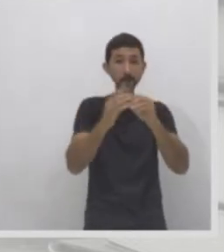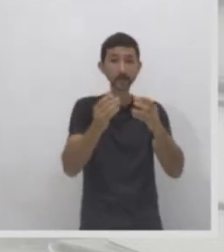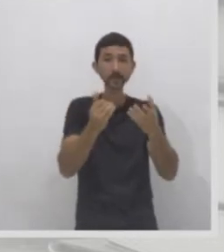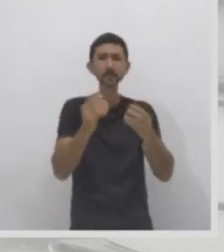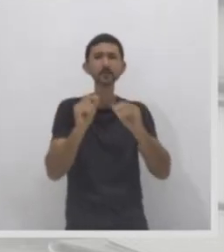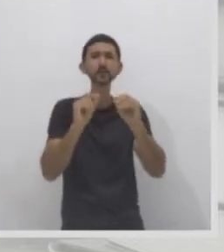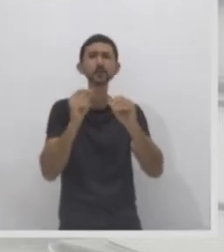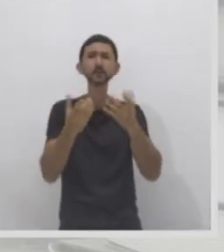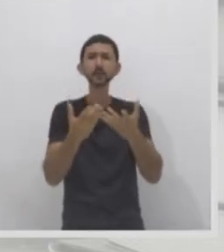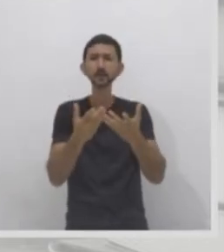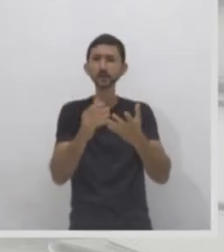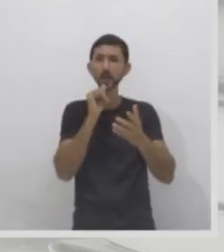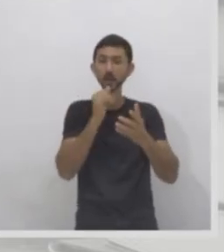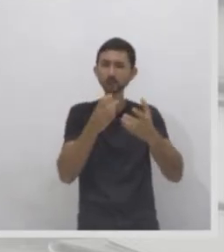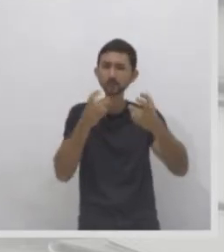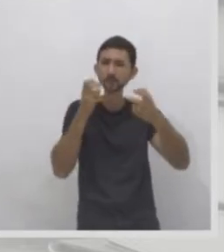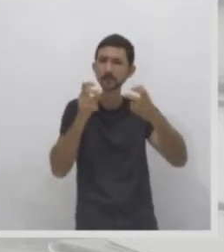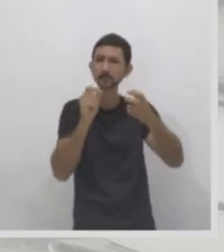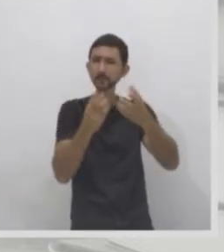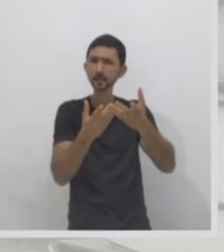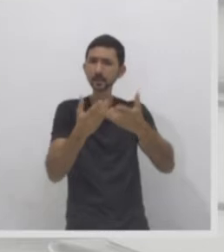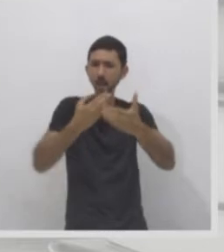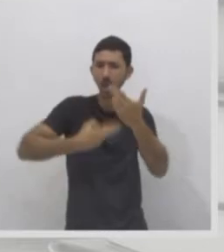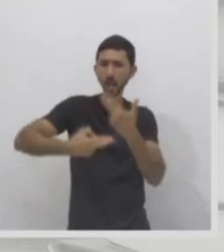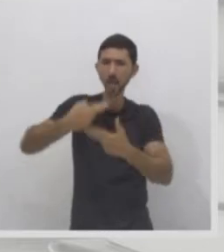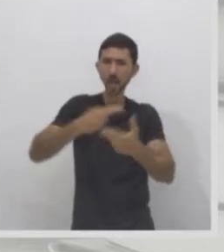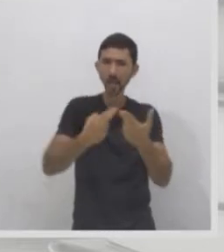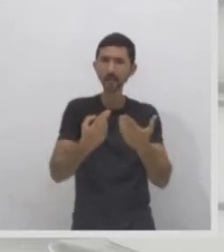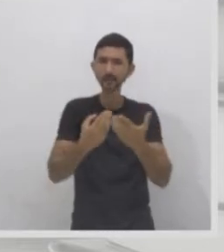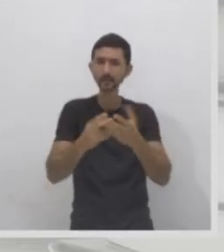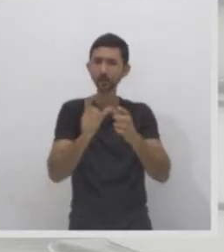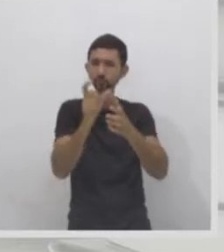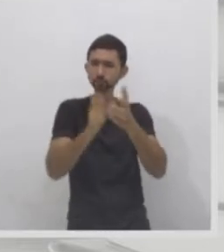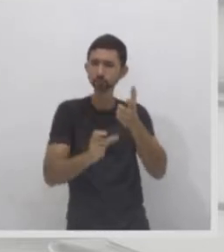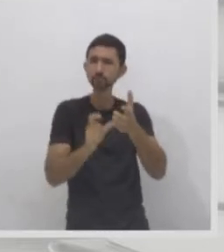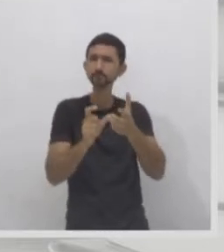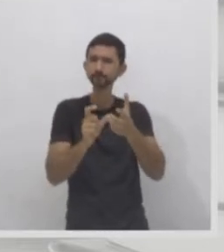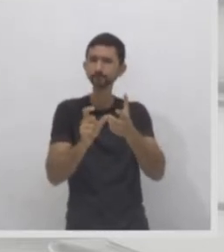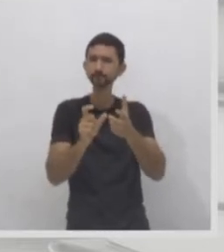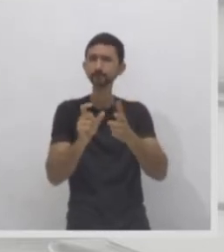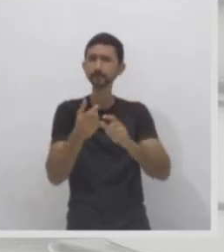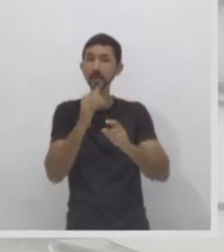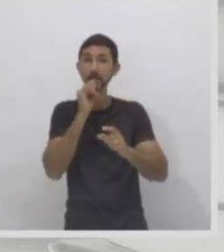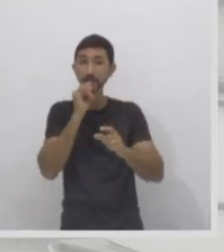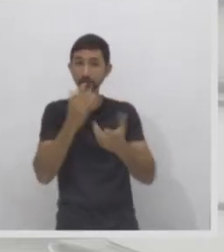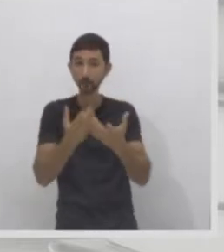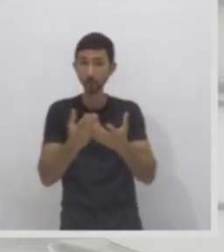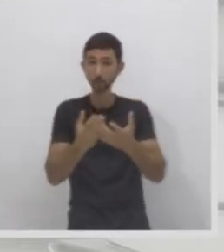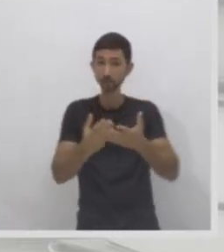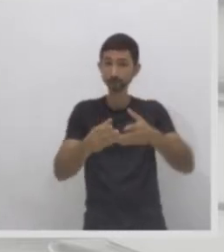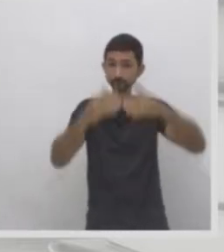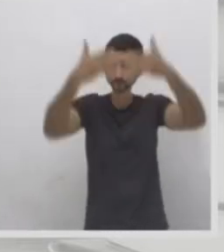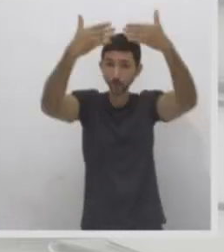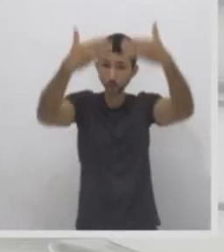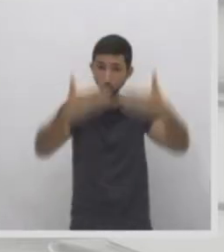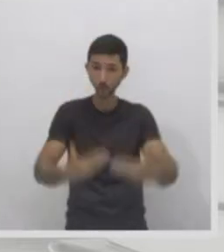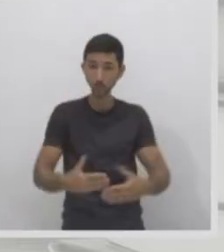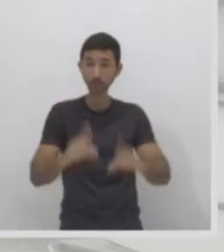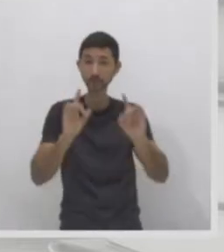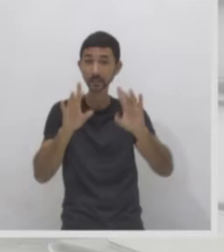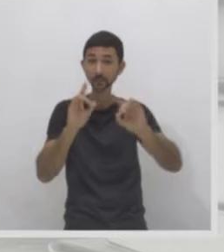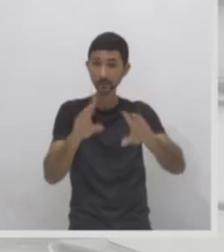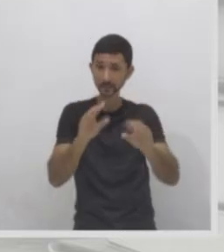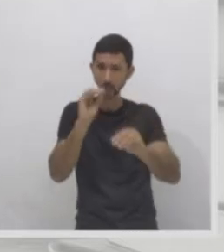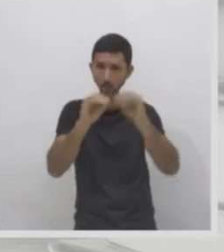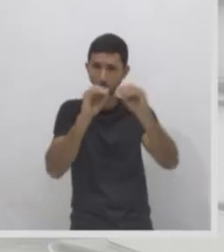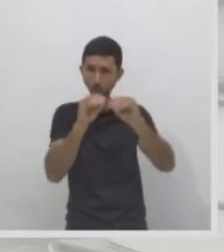onde nós percebemos uma relação sintática entre elas. No caso de cortina especial, se nós